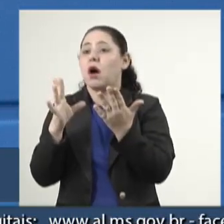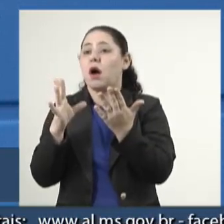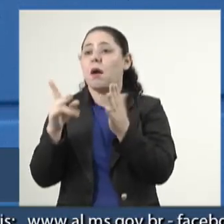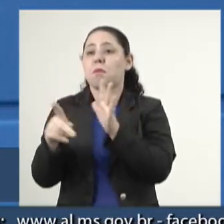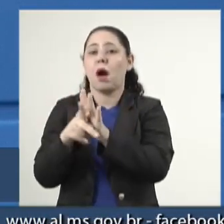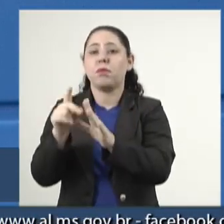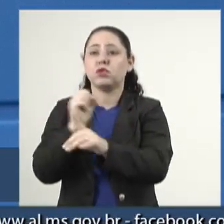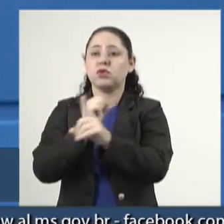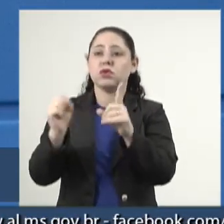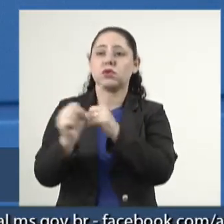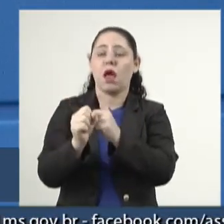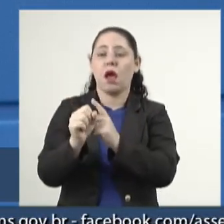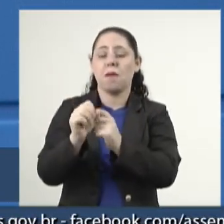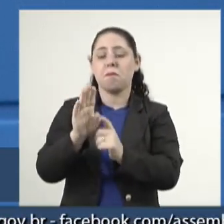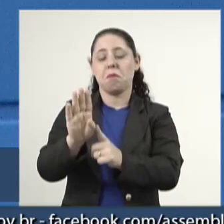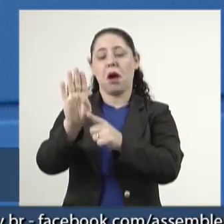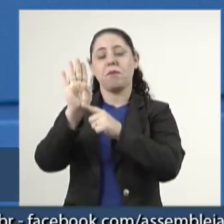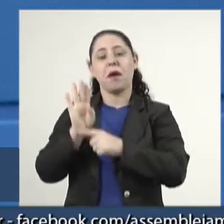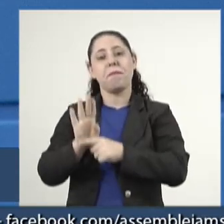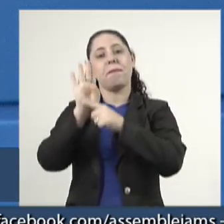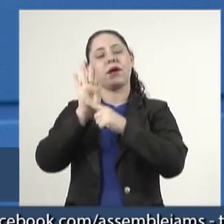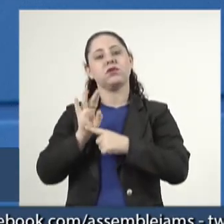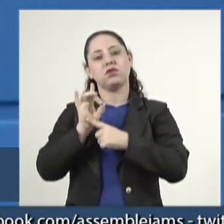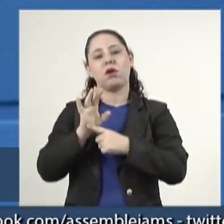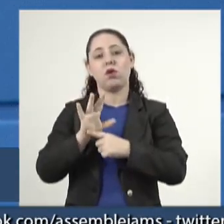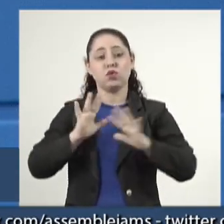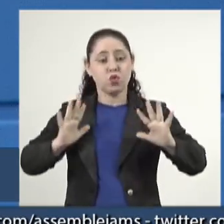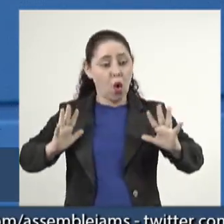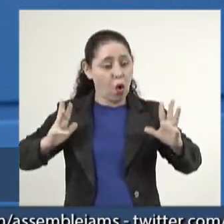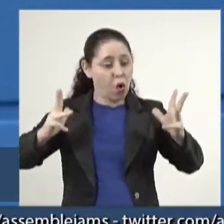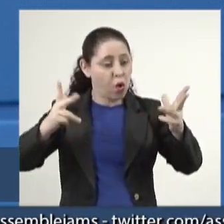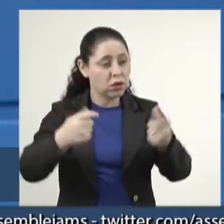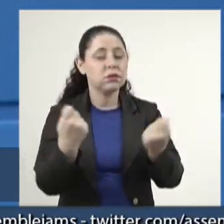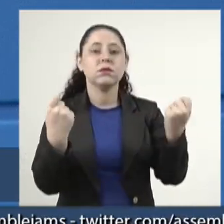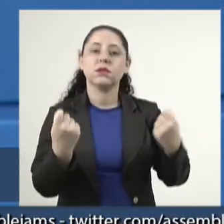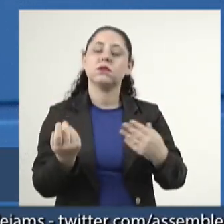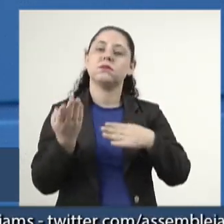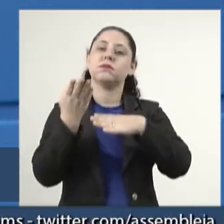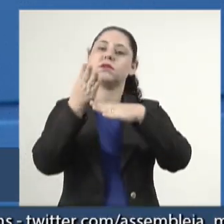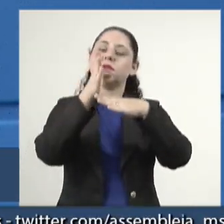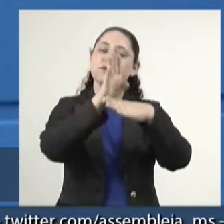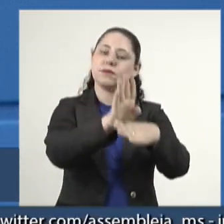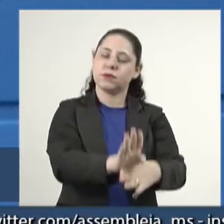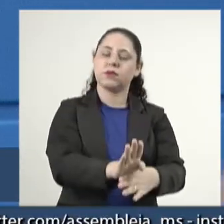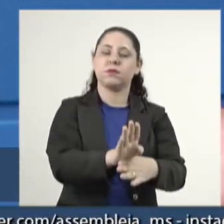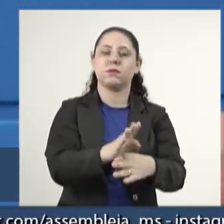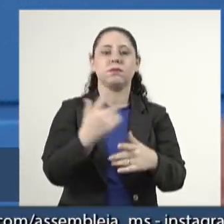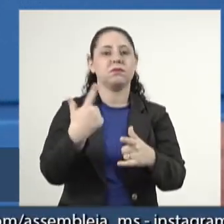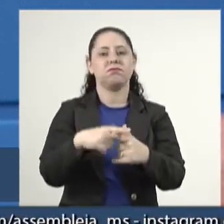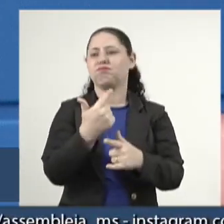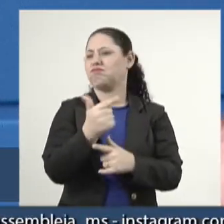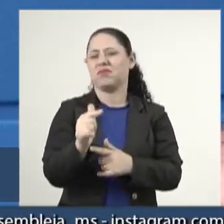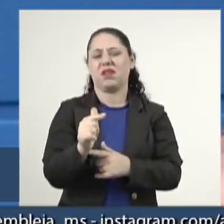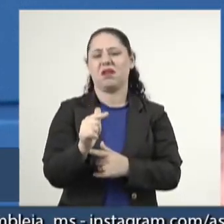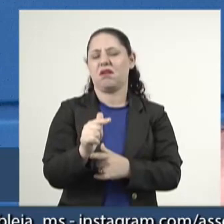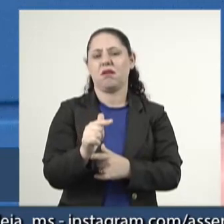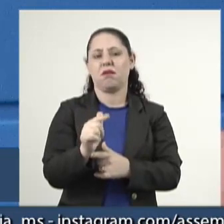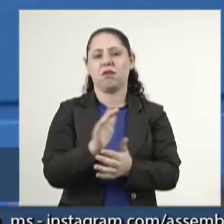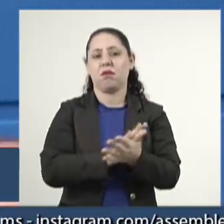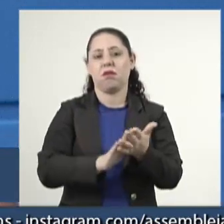da sociedade se beneficia dele. Toda ela tem que ter o benefício do desenvolvimento, senão não é